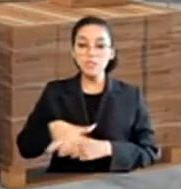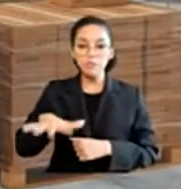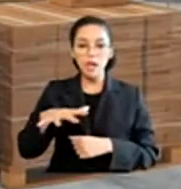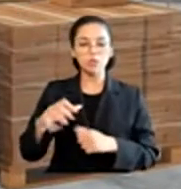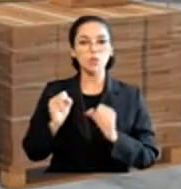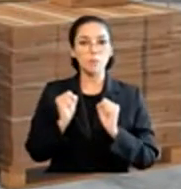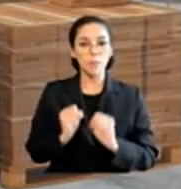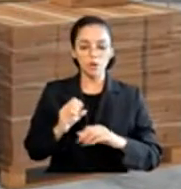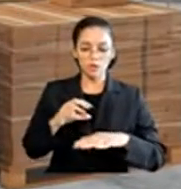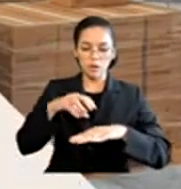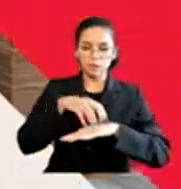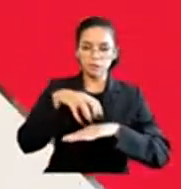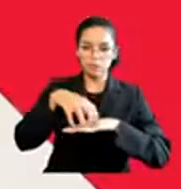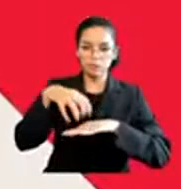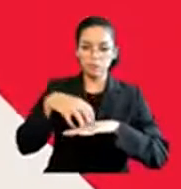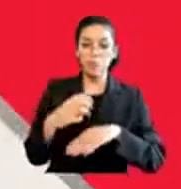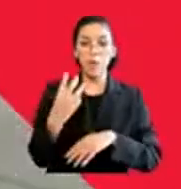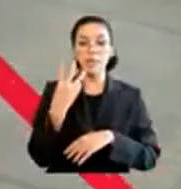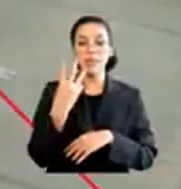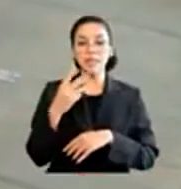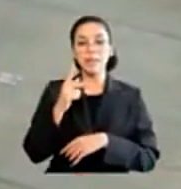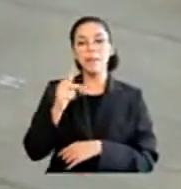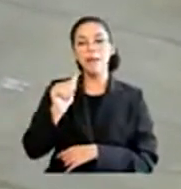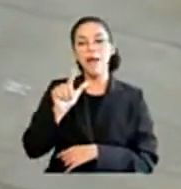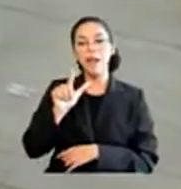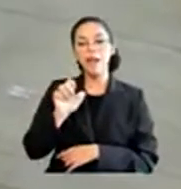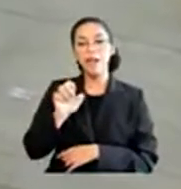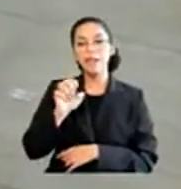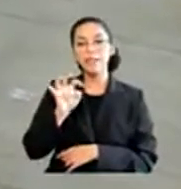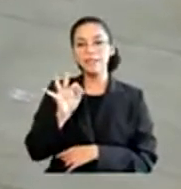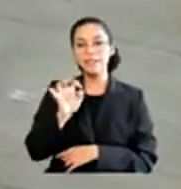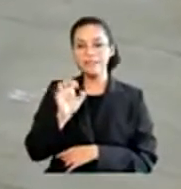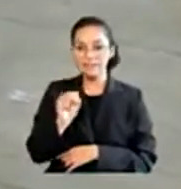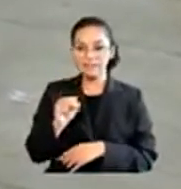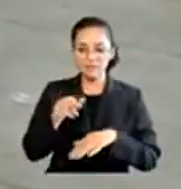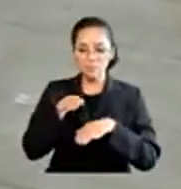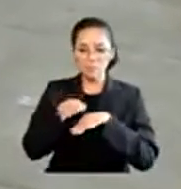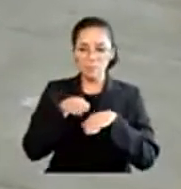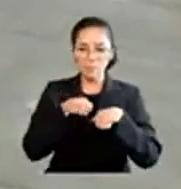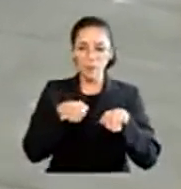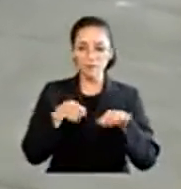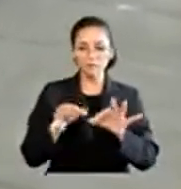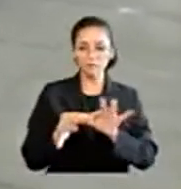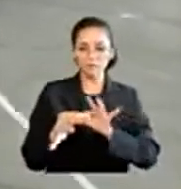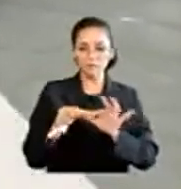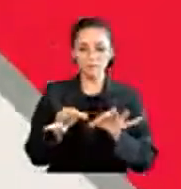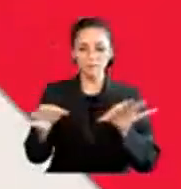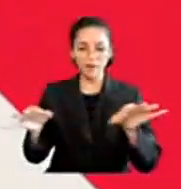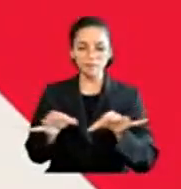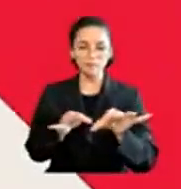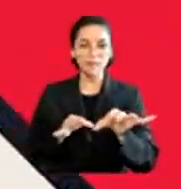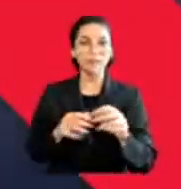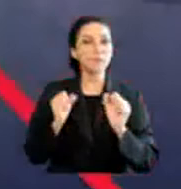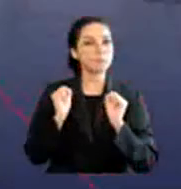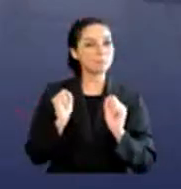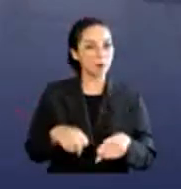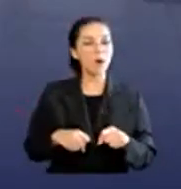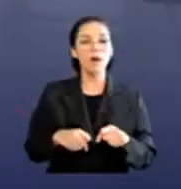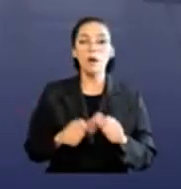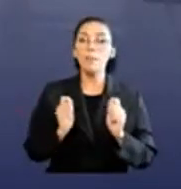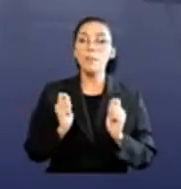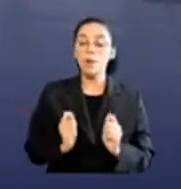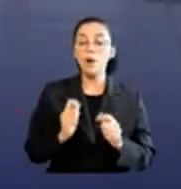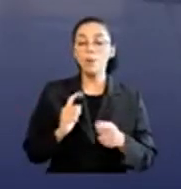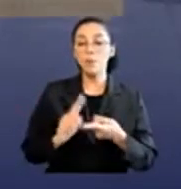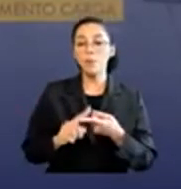3 pallets de 80 centímetros, direto no assoalho. Isso só é possível porque o compartimento de carga do Fiat Scudo tem